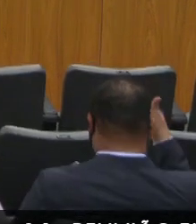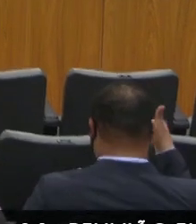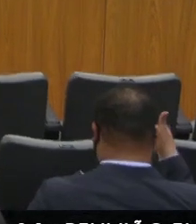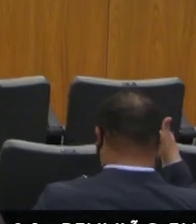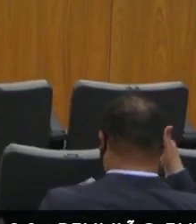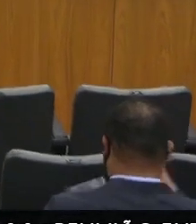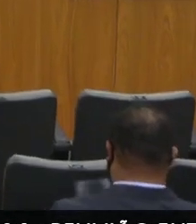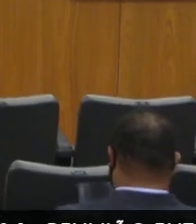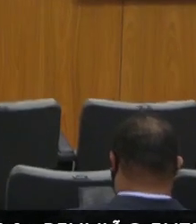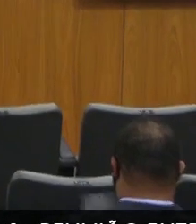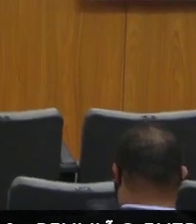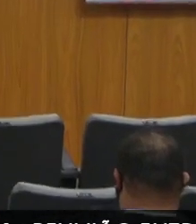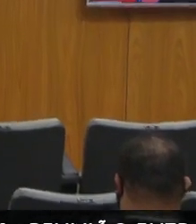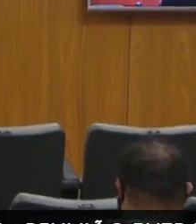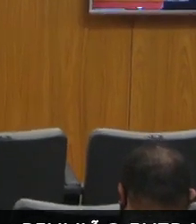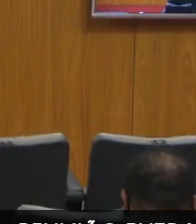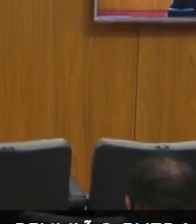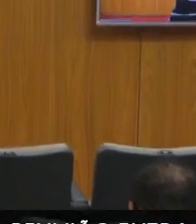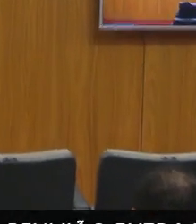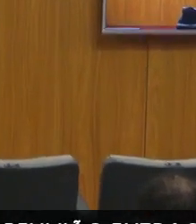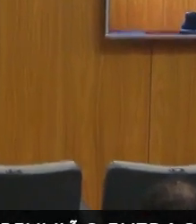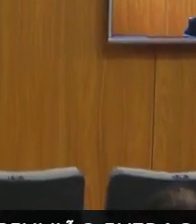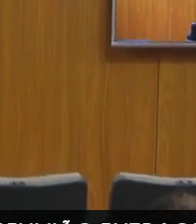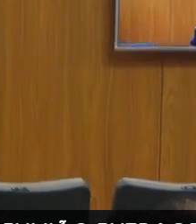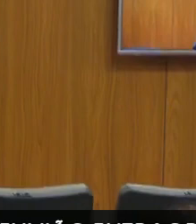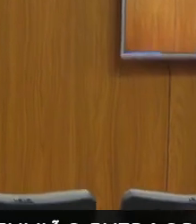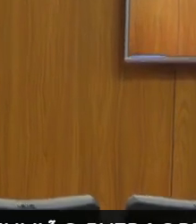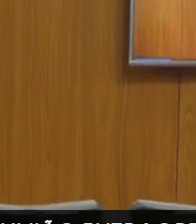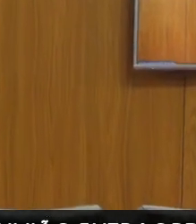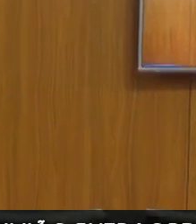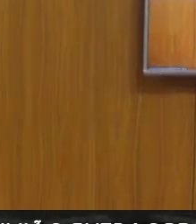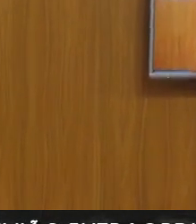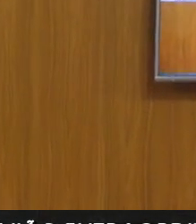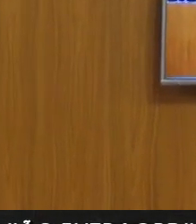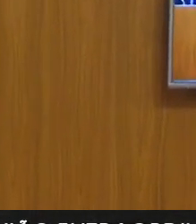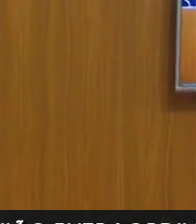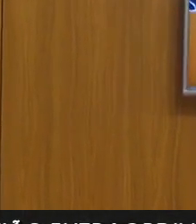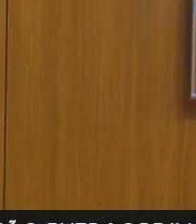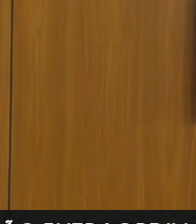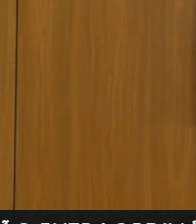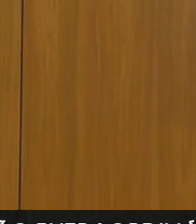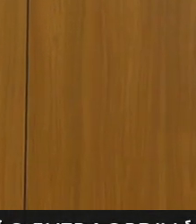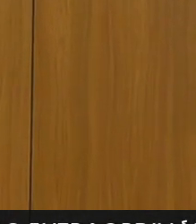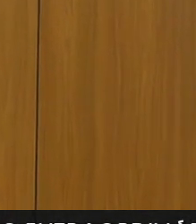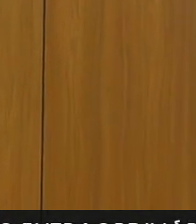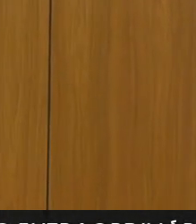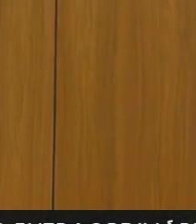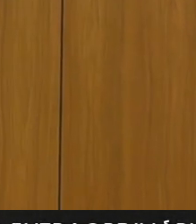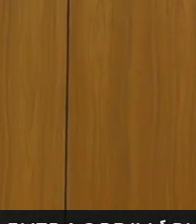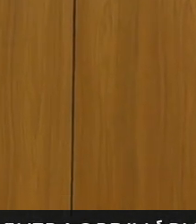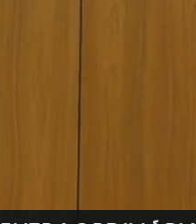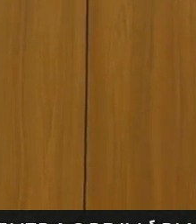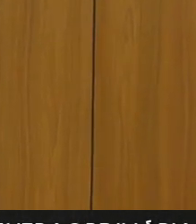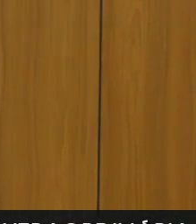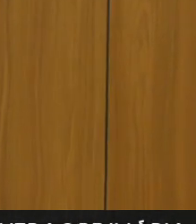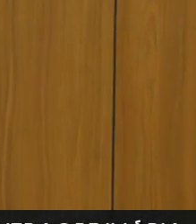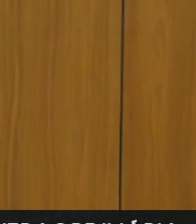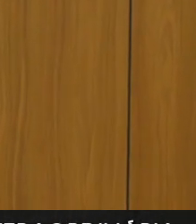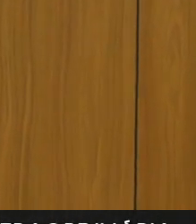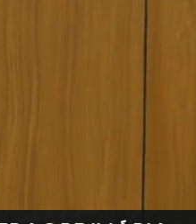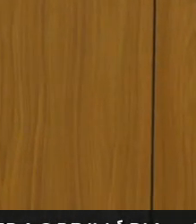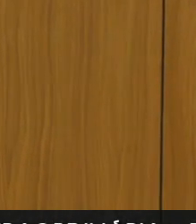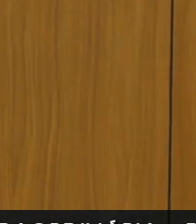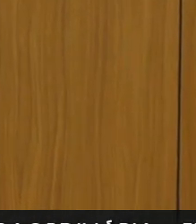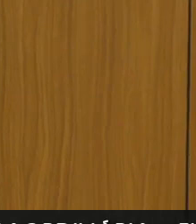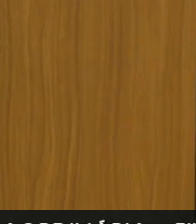solicitar a sua subscrição essa reunião se destina a prestar informações sobre gestão da Secretaria de Justiça e segurança pública e da Polícia